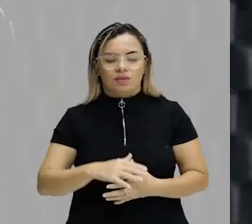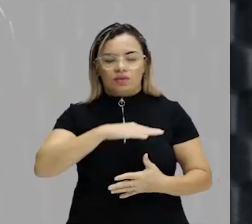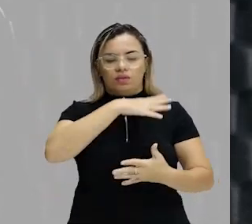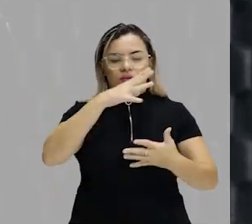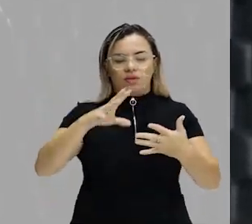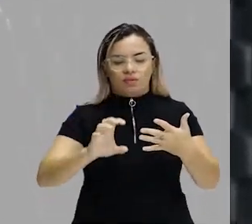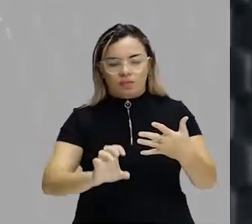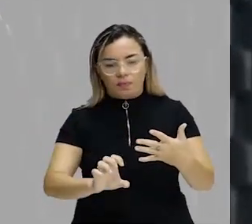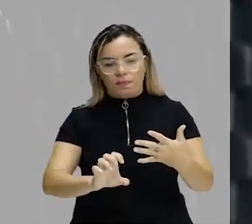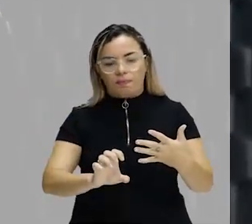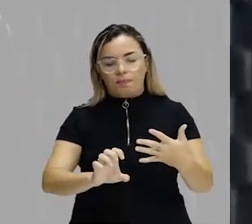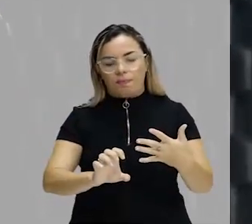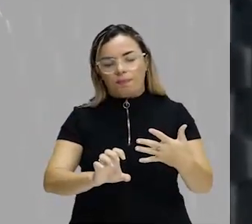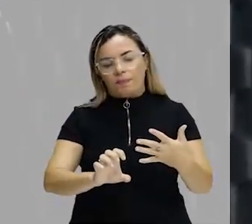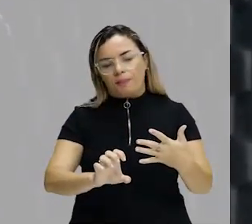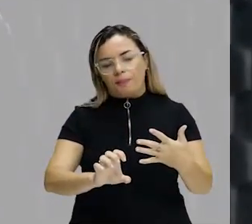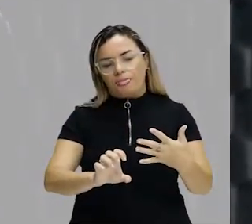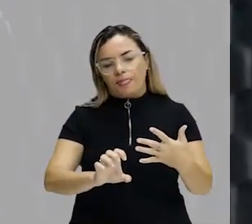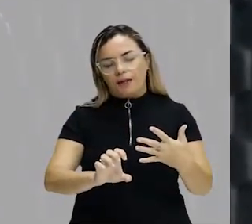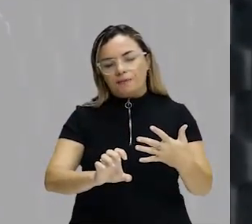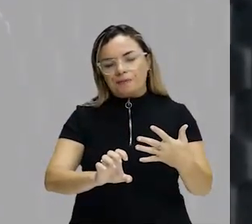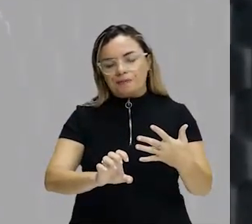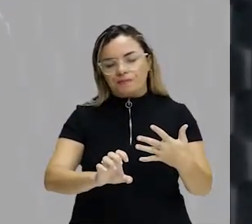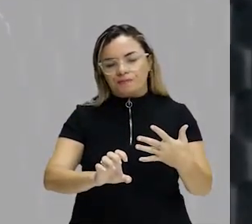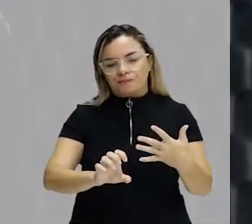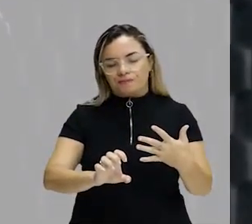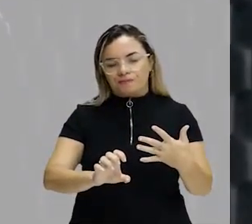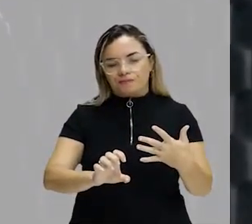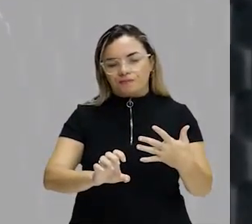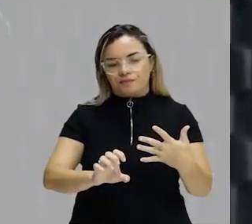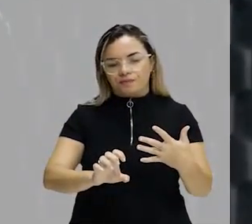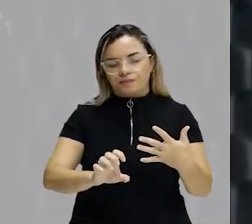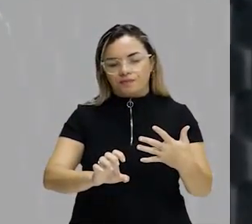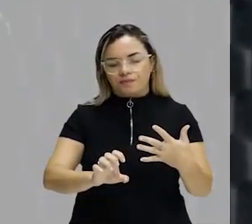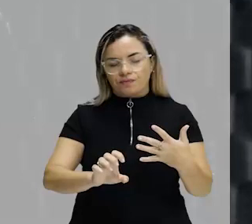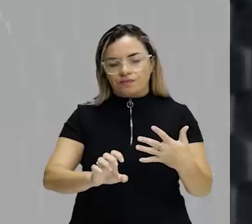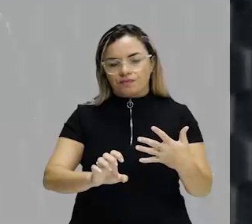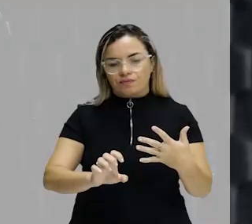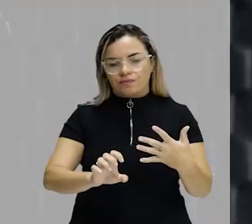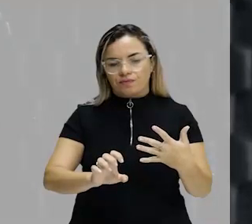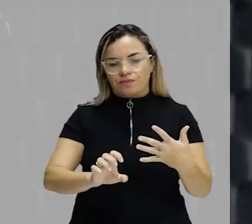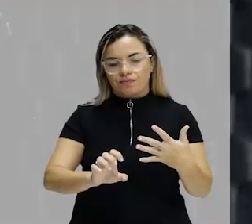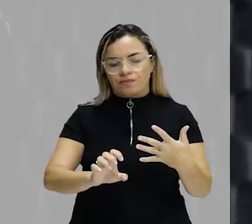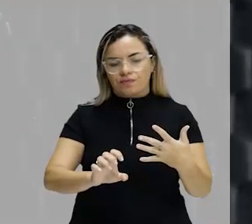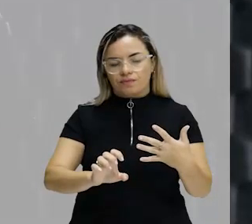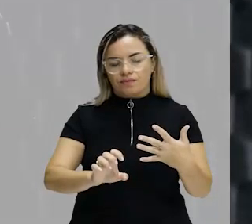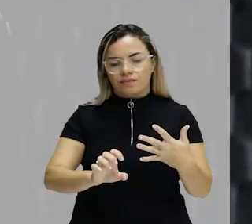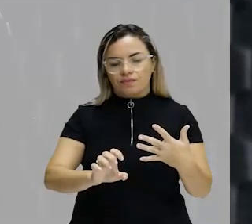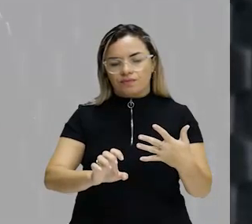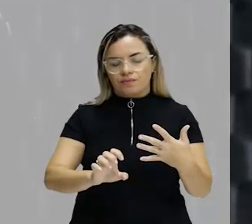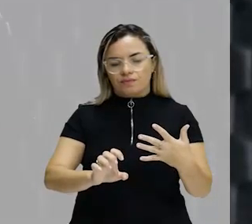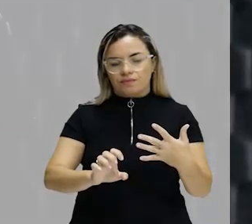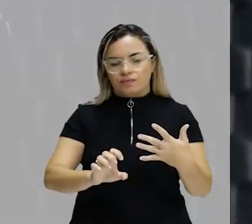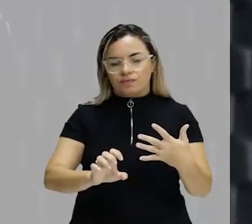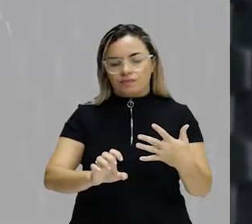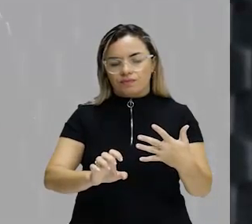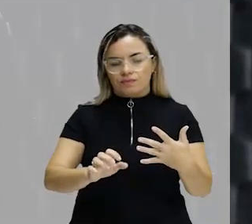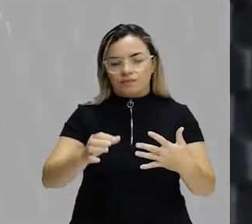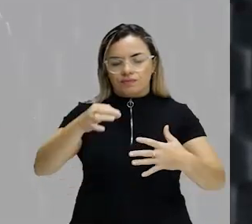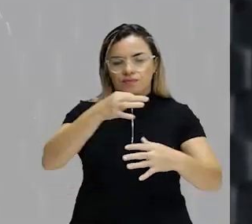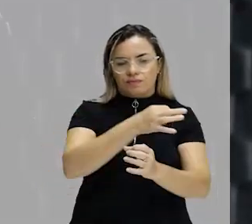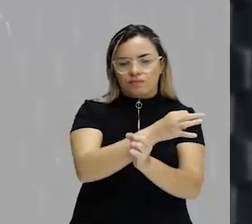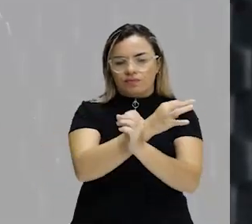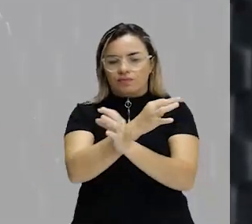Enquanto bailava no ar, o inquieto vagalume fitava com ciúme da estrela. Quer dizer,